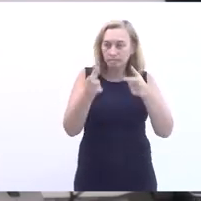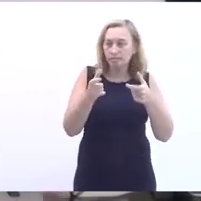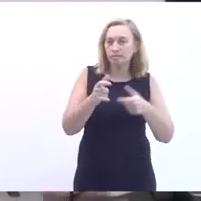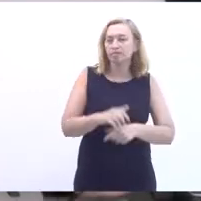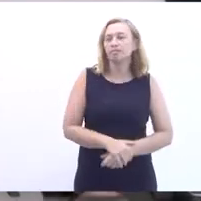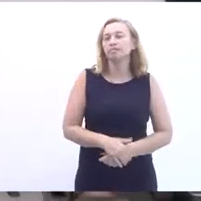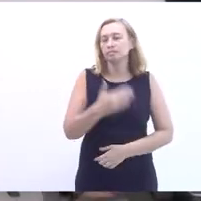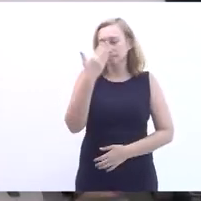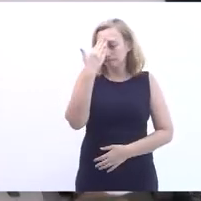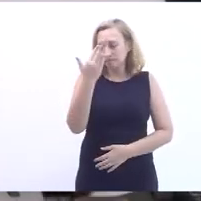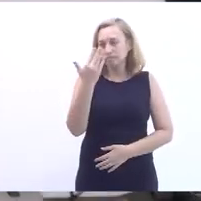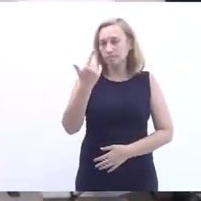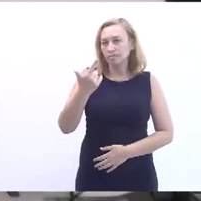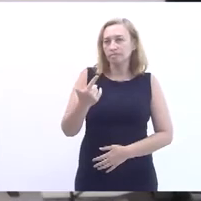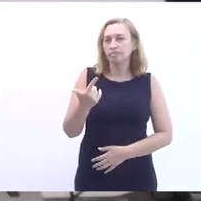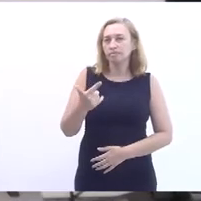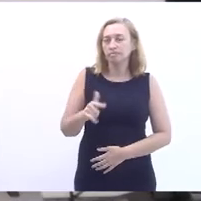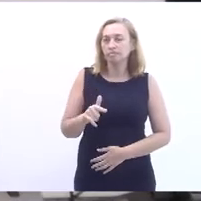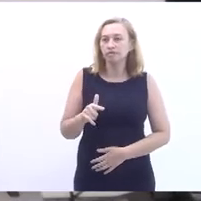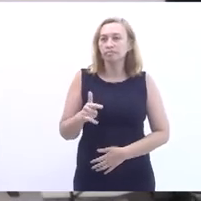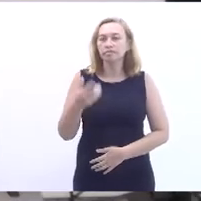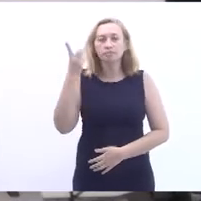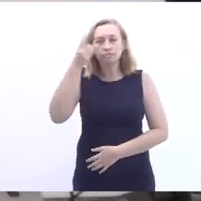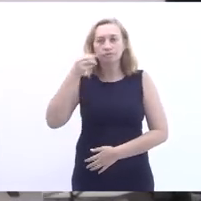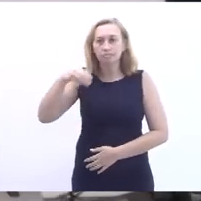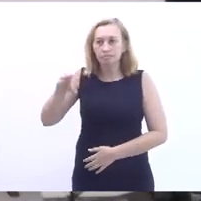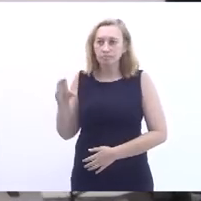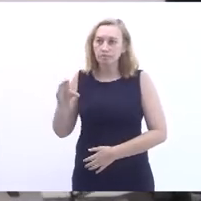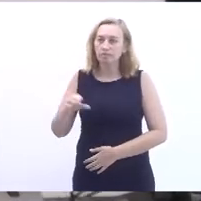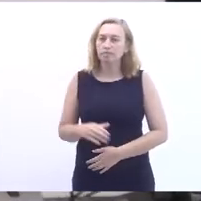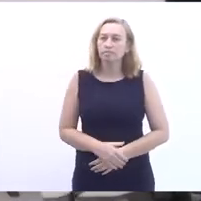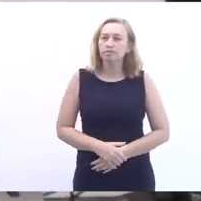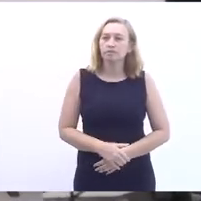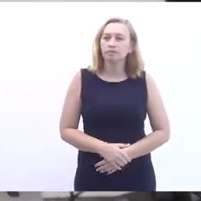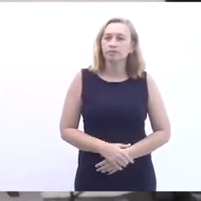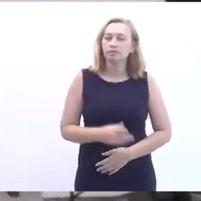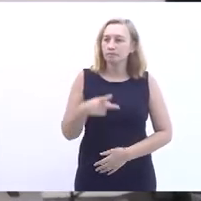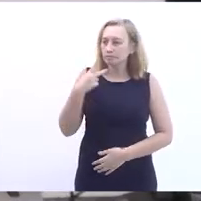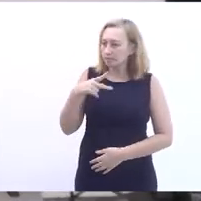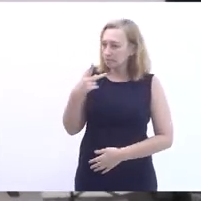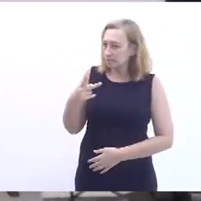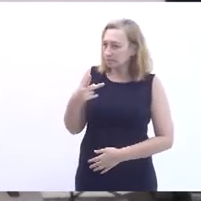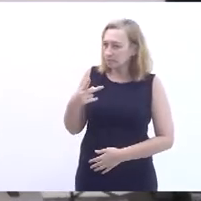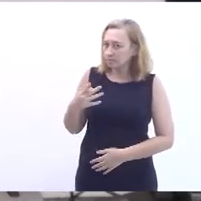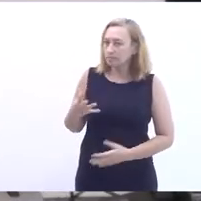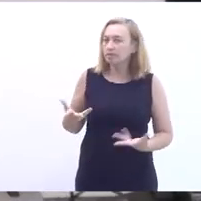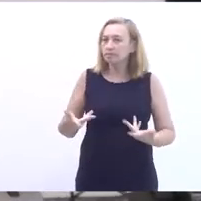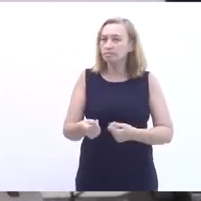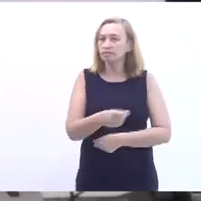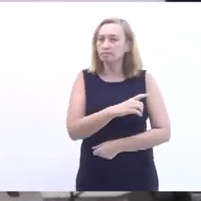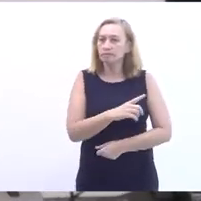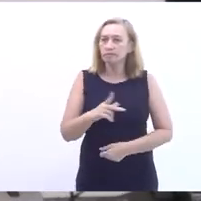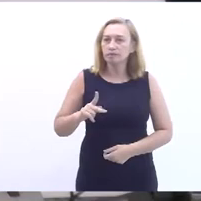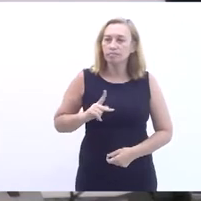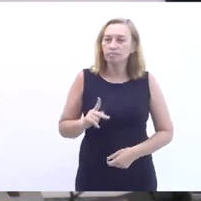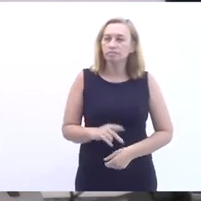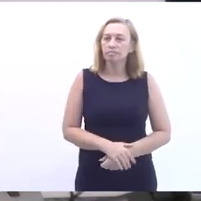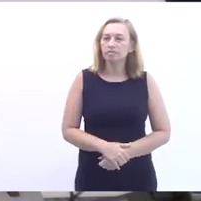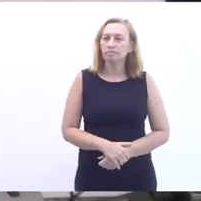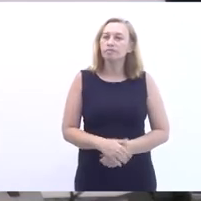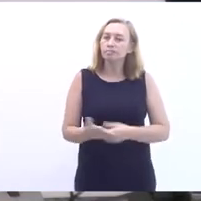e mais uma vez o deputado Carlos minc só e gentis palavras com a Defensoria Pública